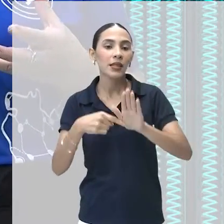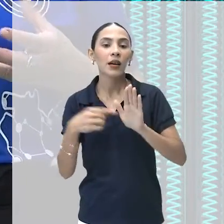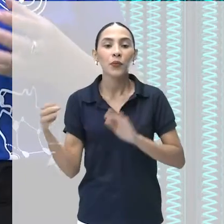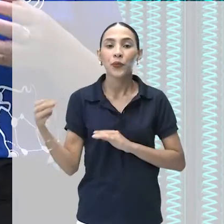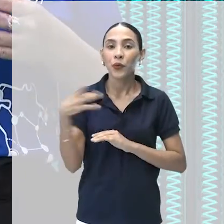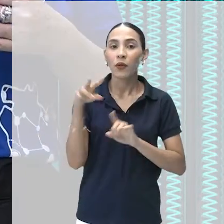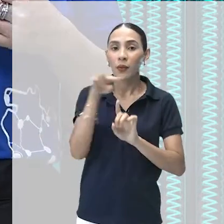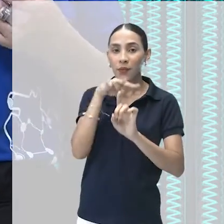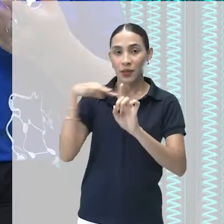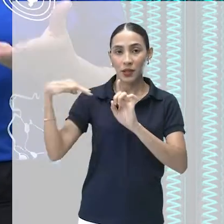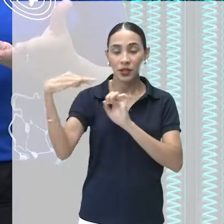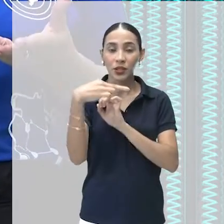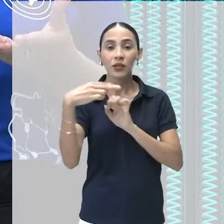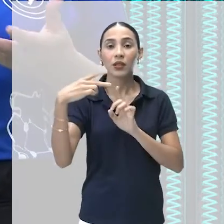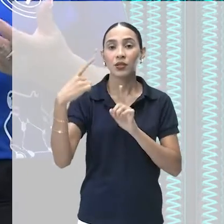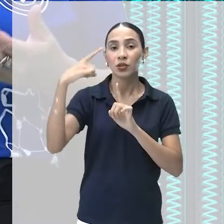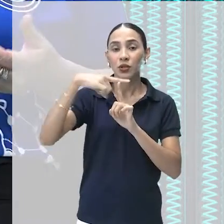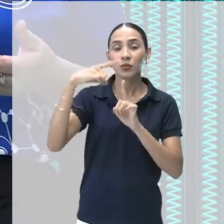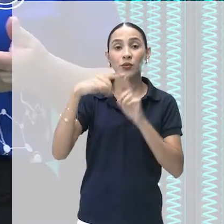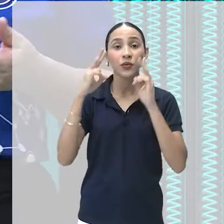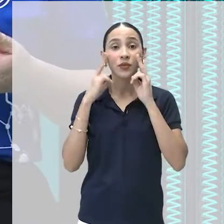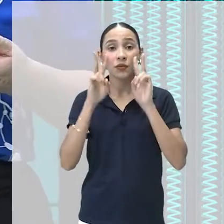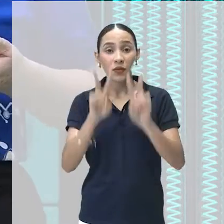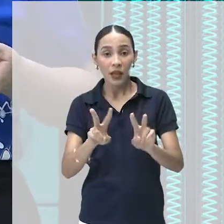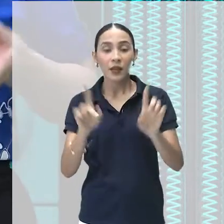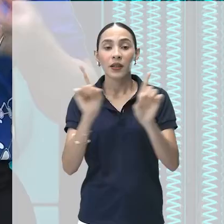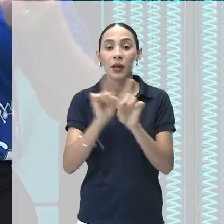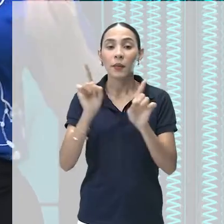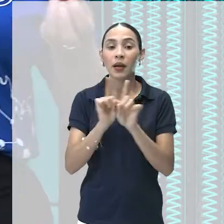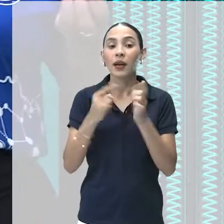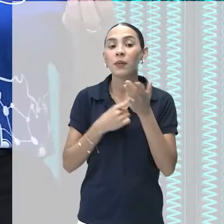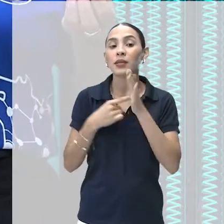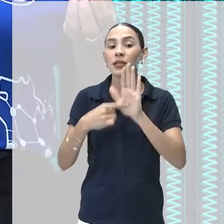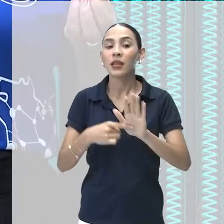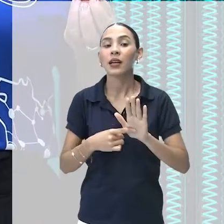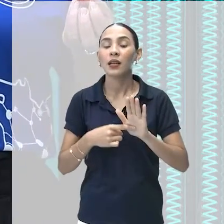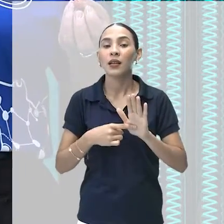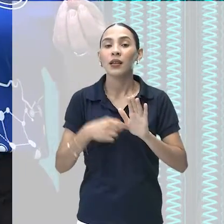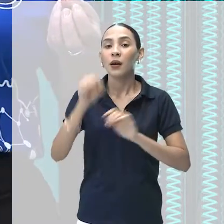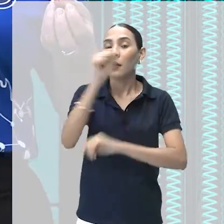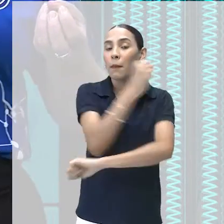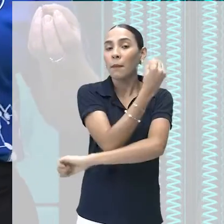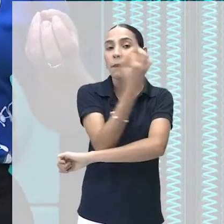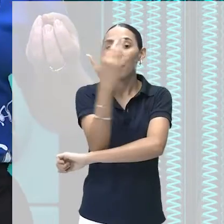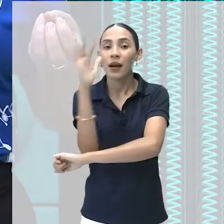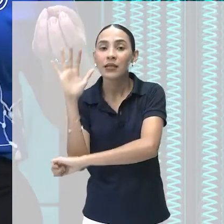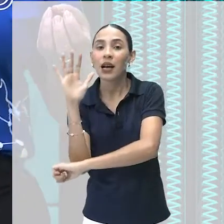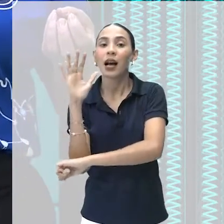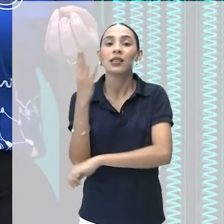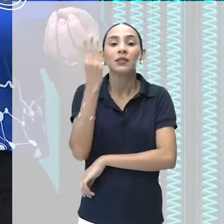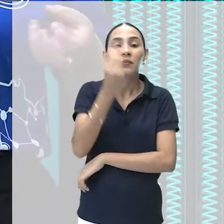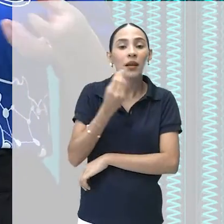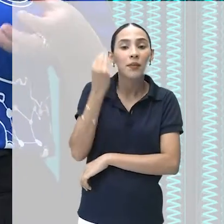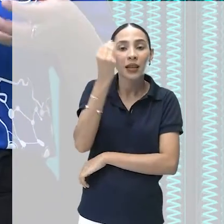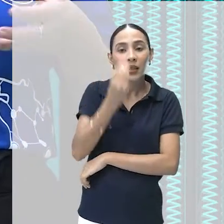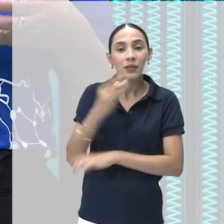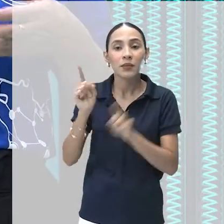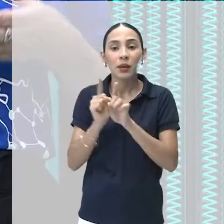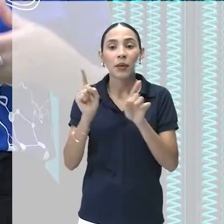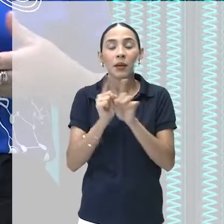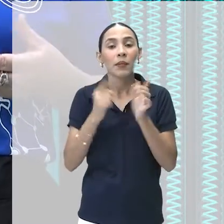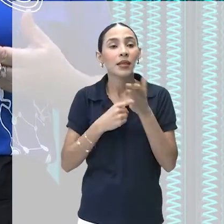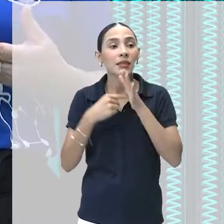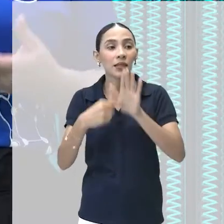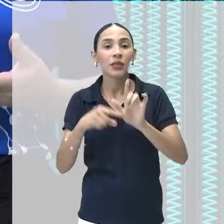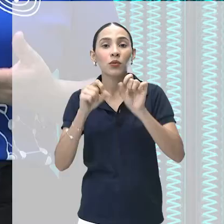esse novo olhar, essa nova forma de ver, trazer a questão das nossas paisagens, a questão do experimentalismo,